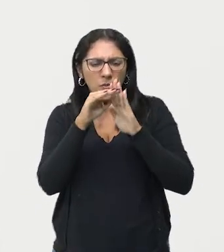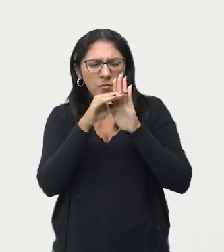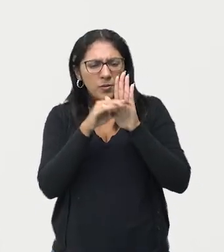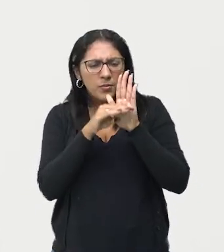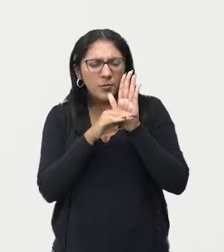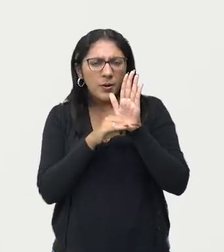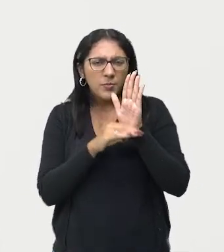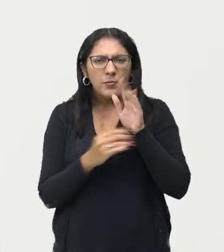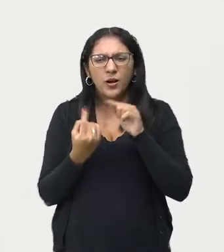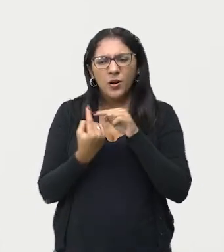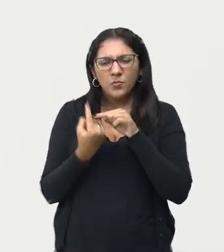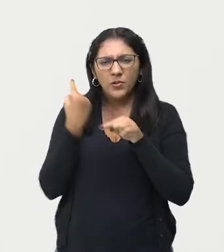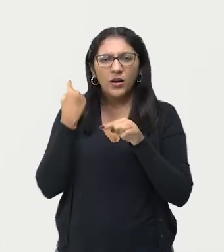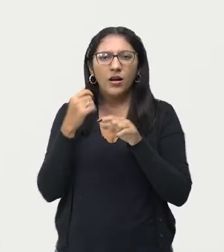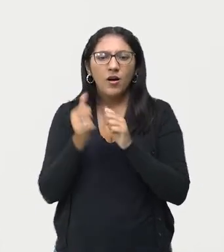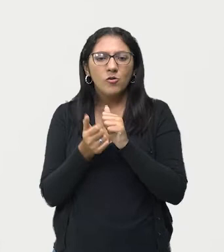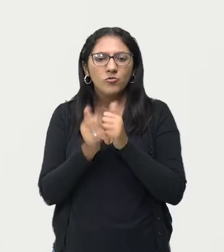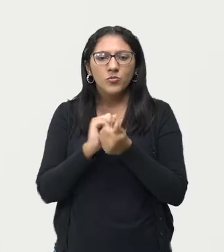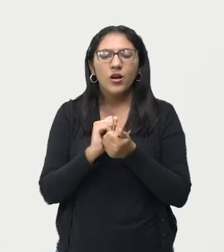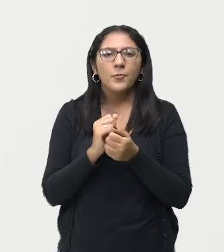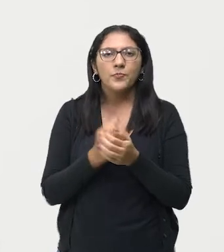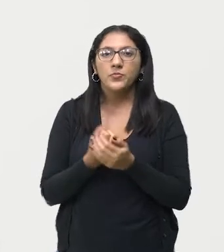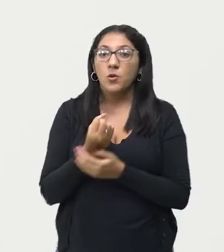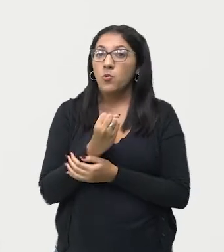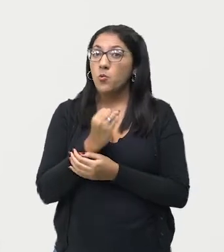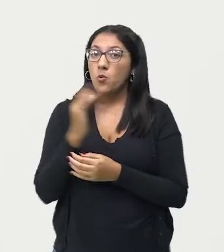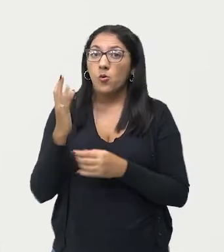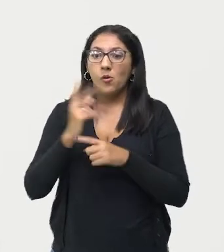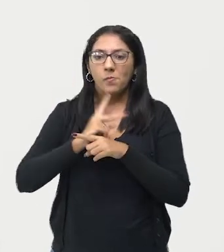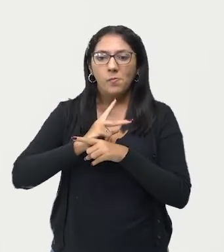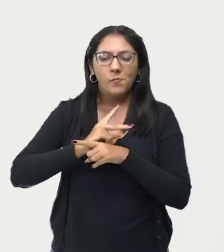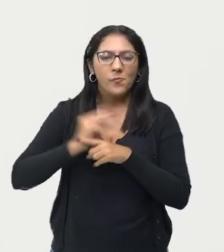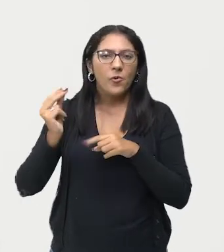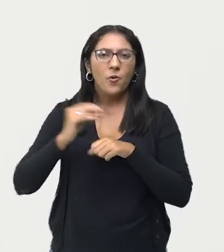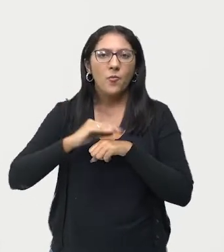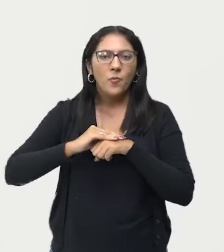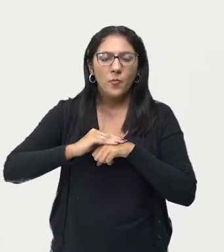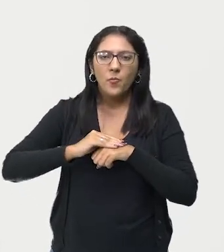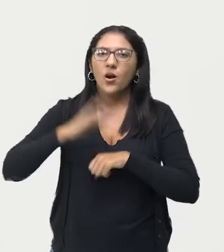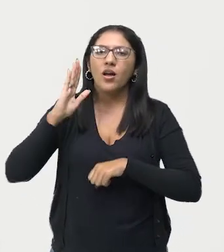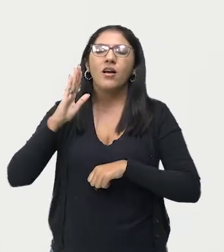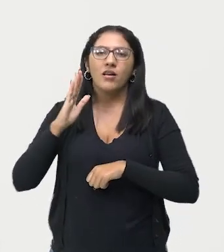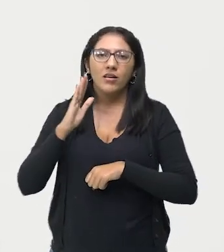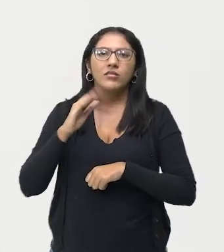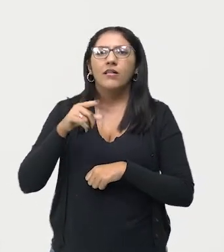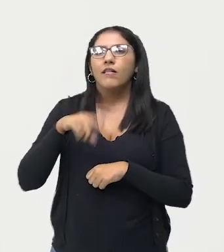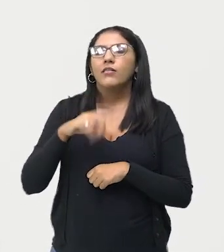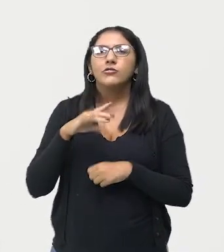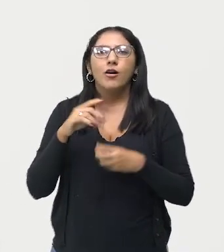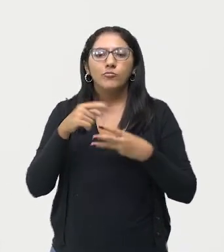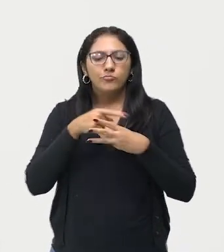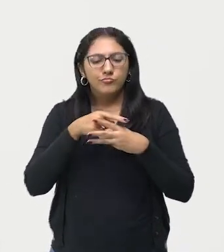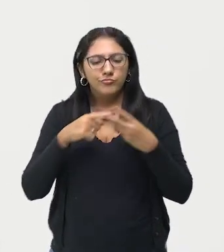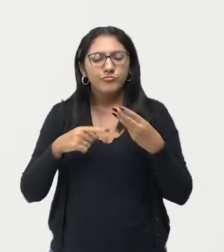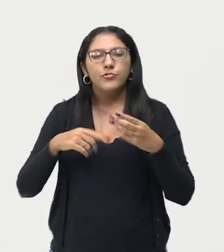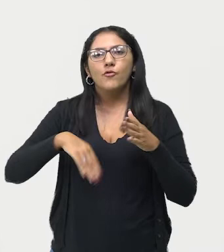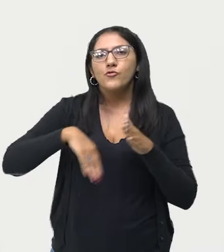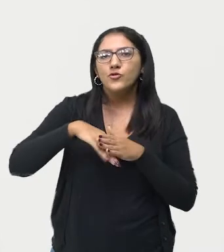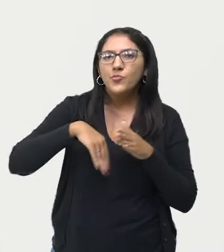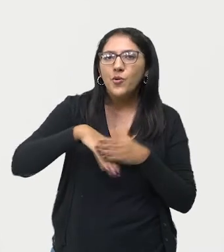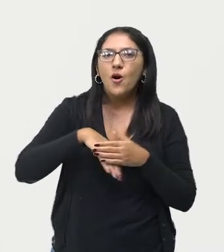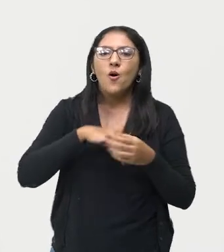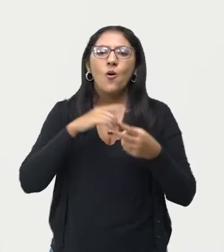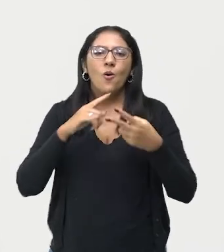certo tempo atrás, o maior quantitativo de sucesso e de vitória era realmente no futebol,